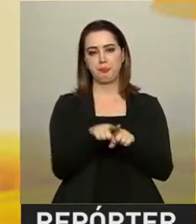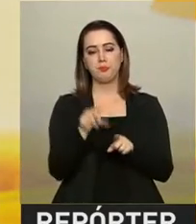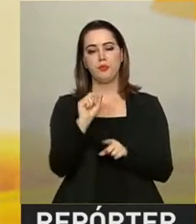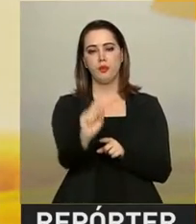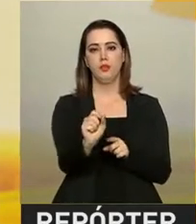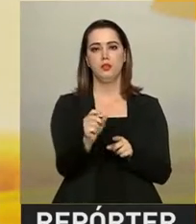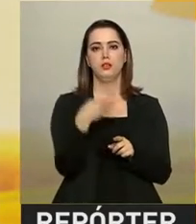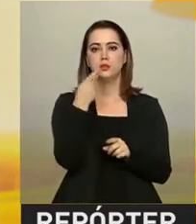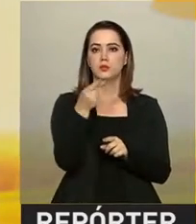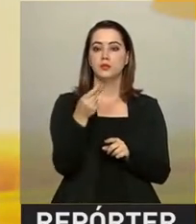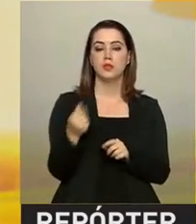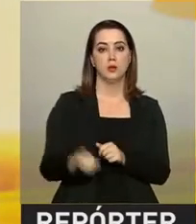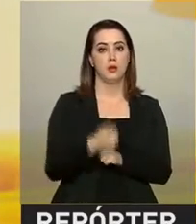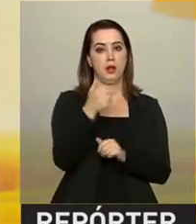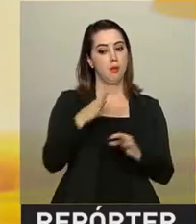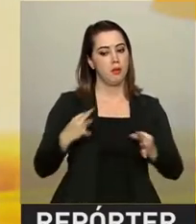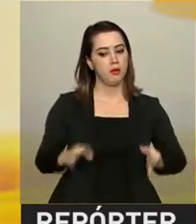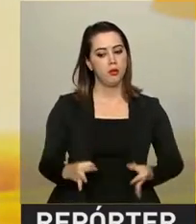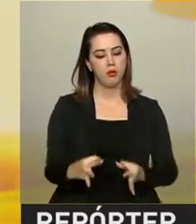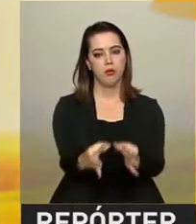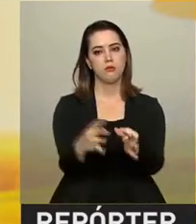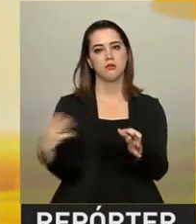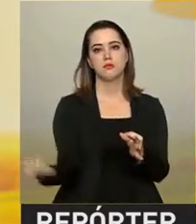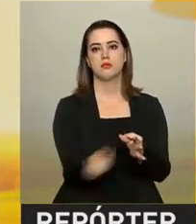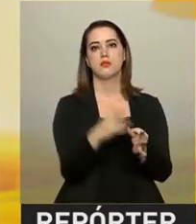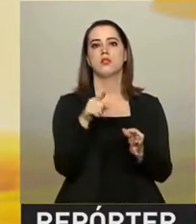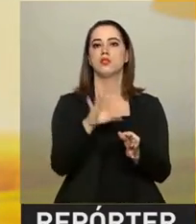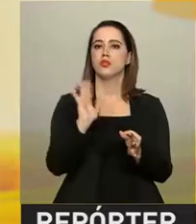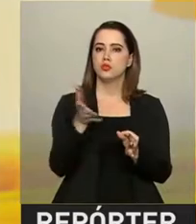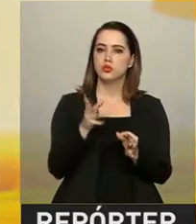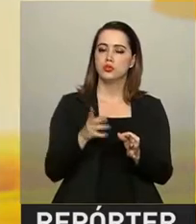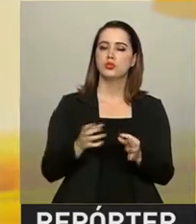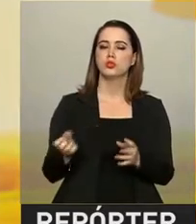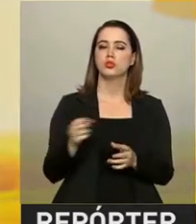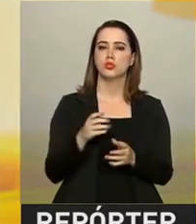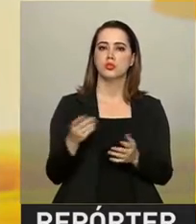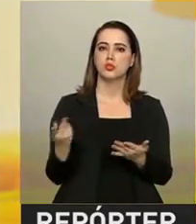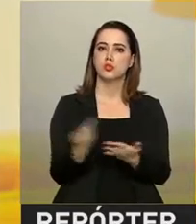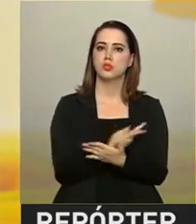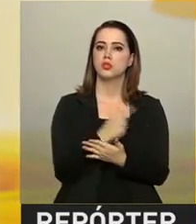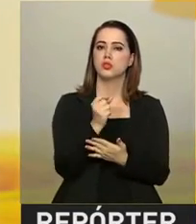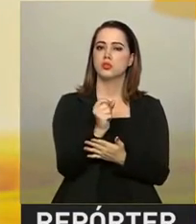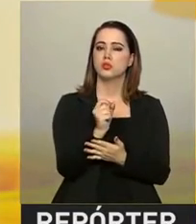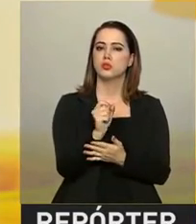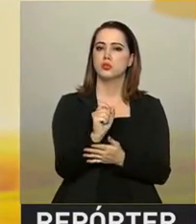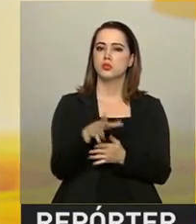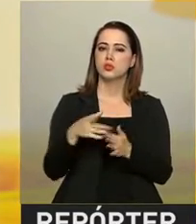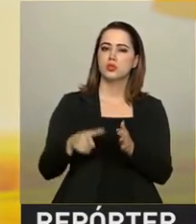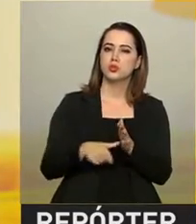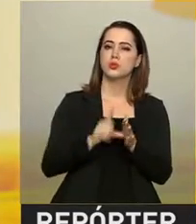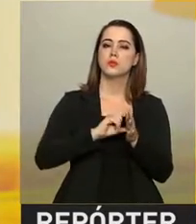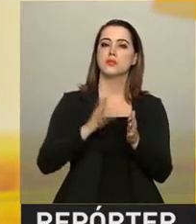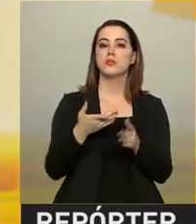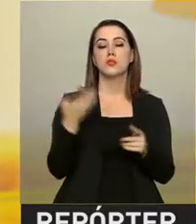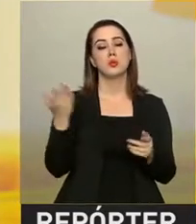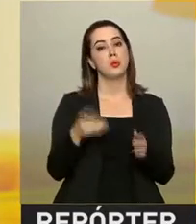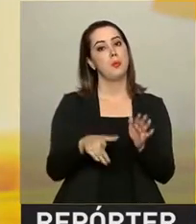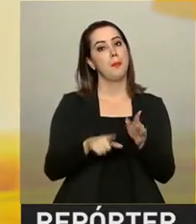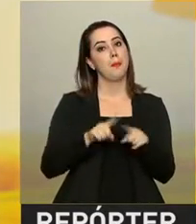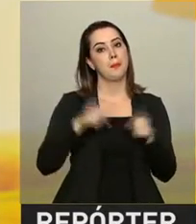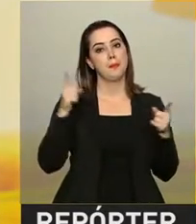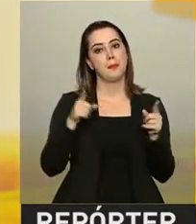que a modernização chegou ao agronegócio brasileiro muito cedo mas que as normas do setor não